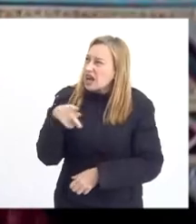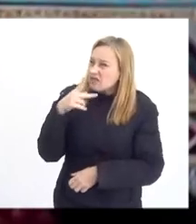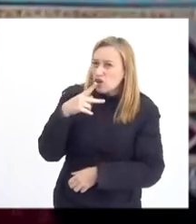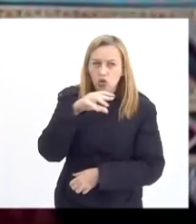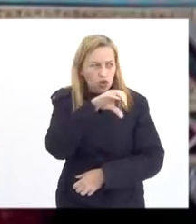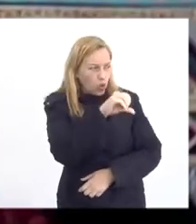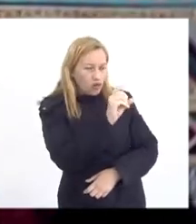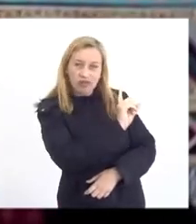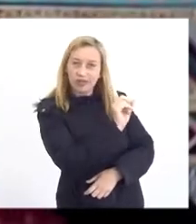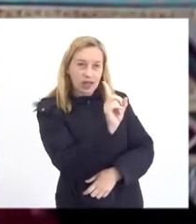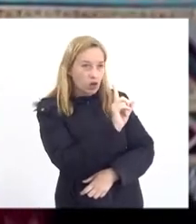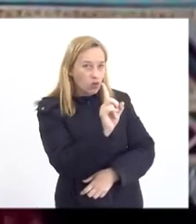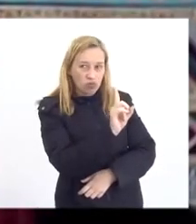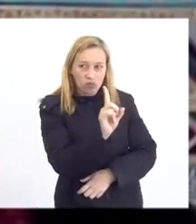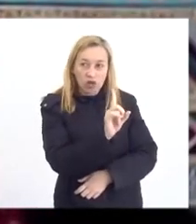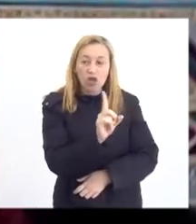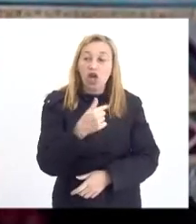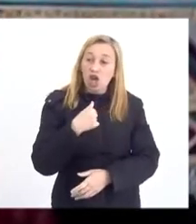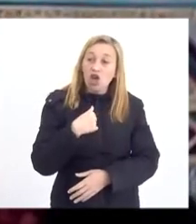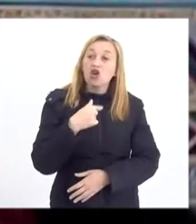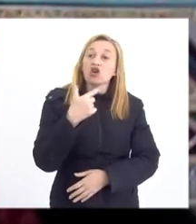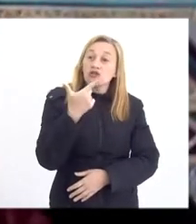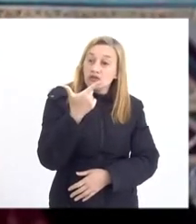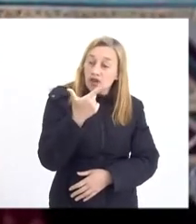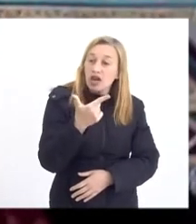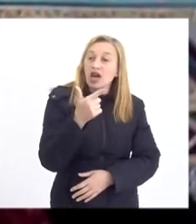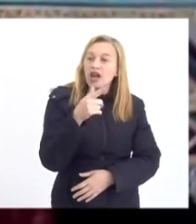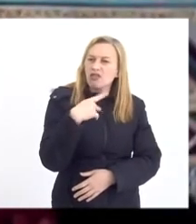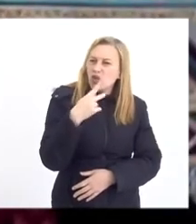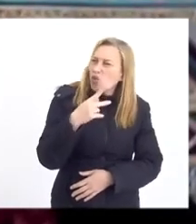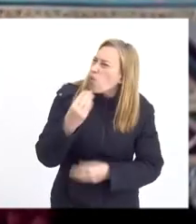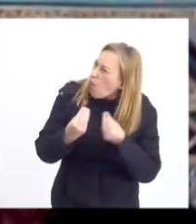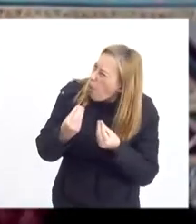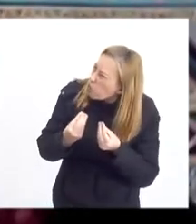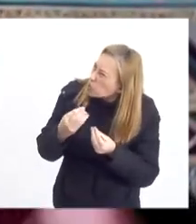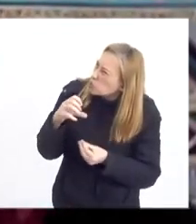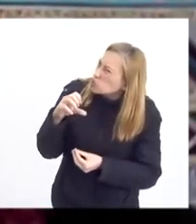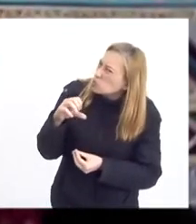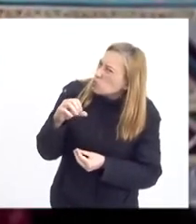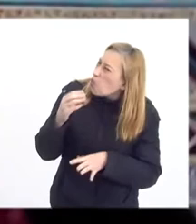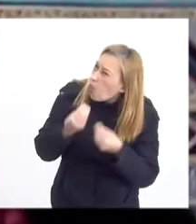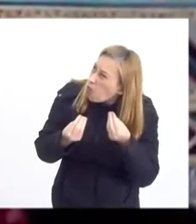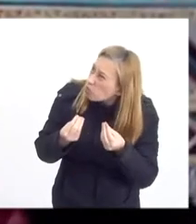E ficou escrevendo, eu falei não, eu escrevi. Ela,